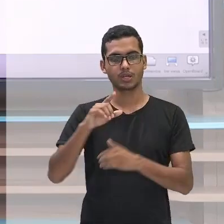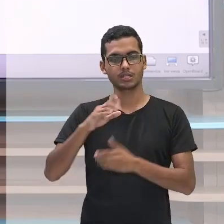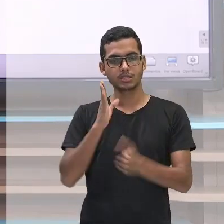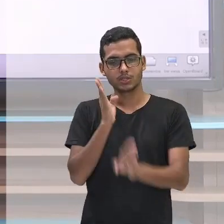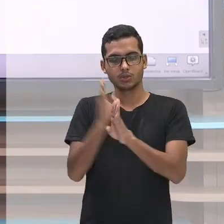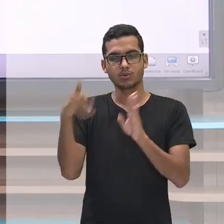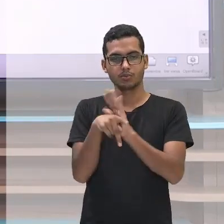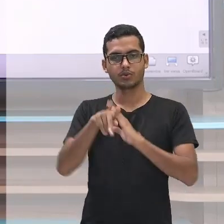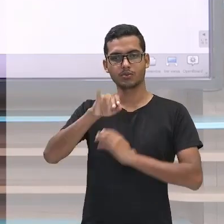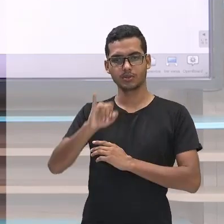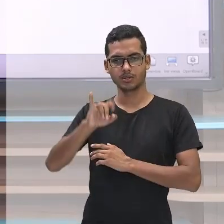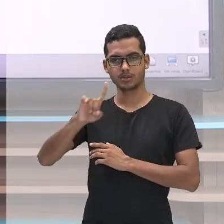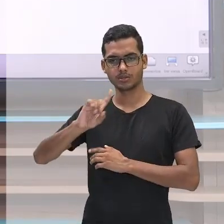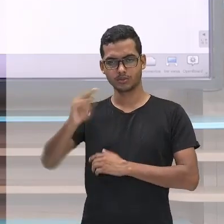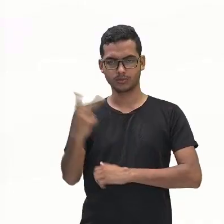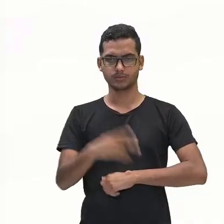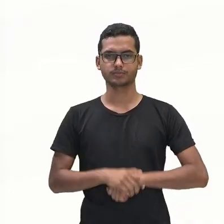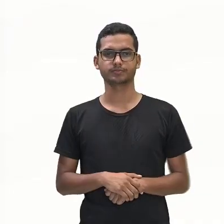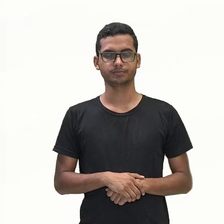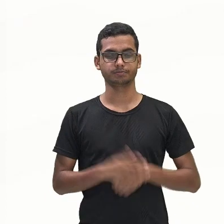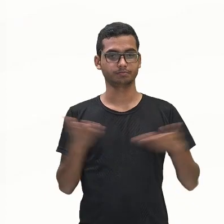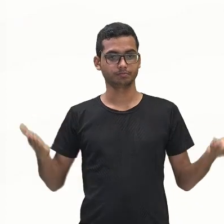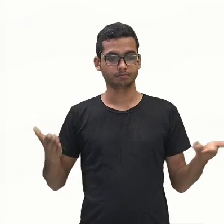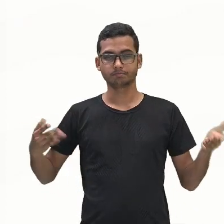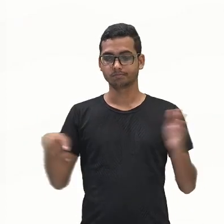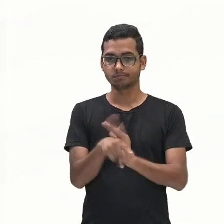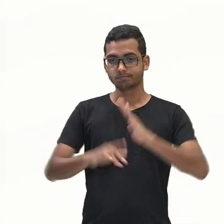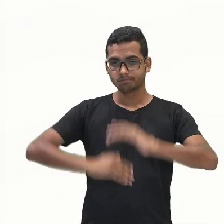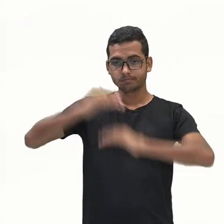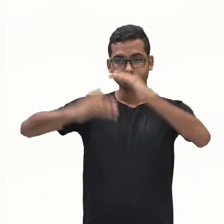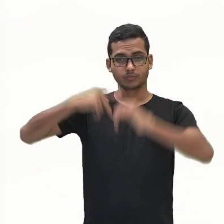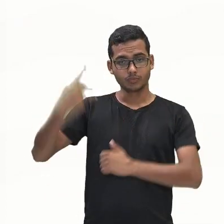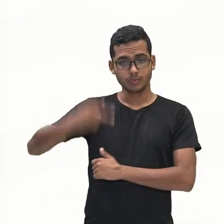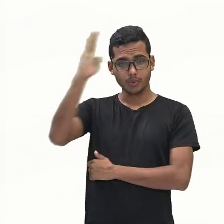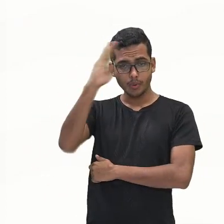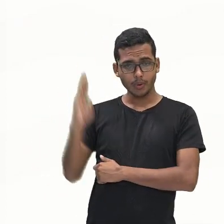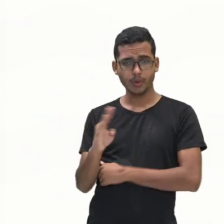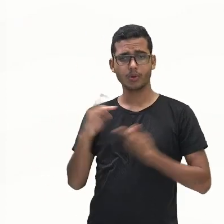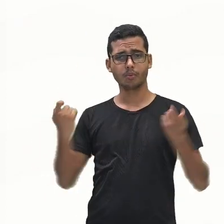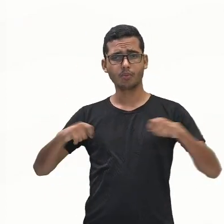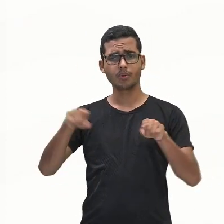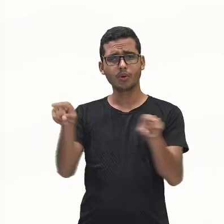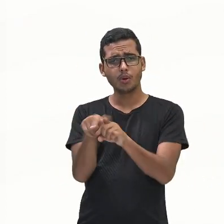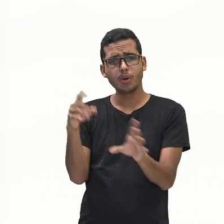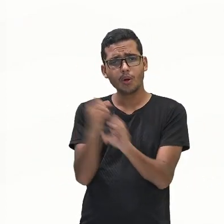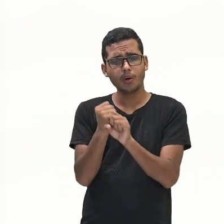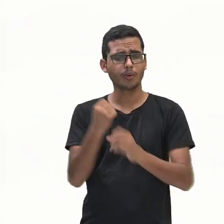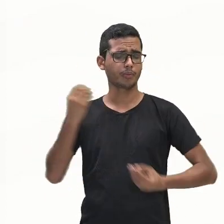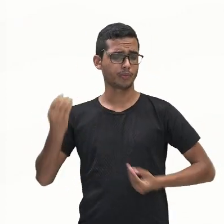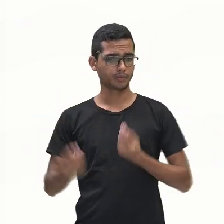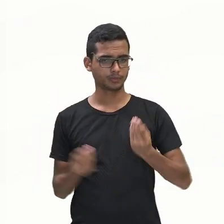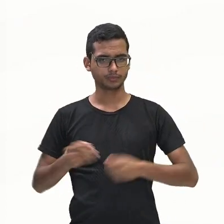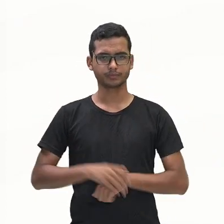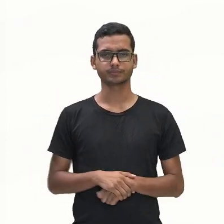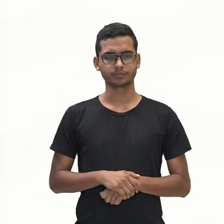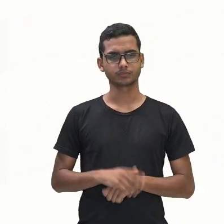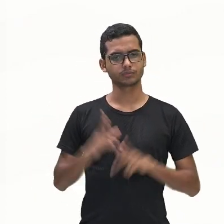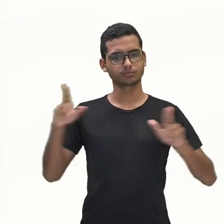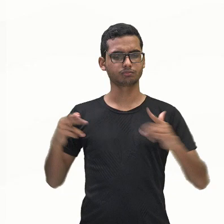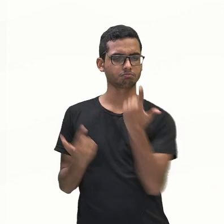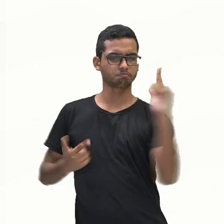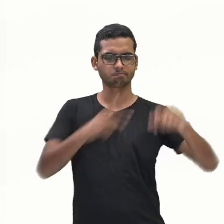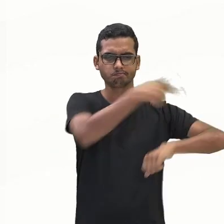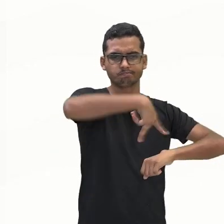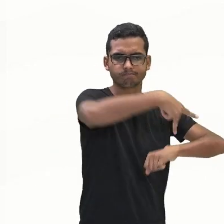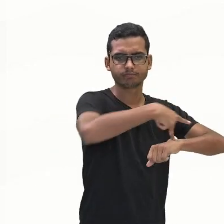nós temos que o desenvolvimento do Brasil, ele pode ser medido, né, assim como um outro país também,